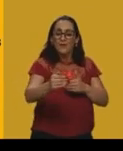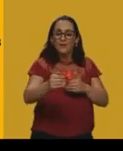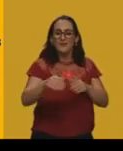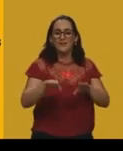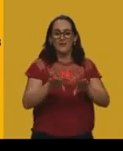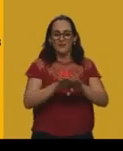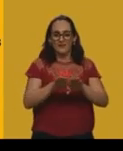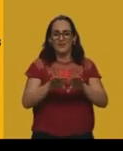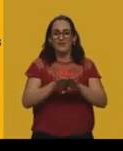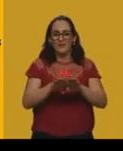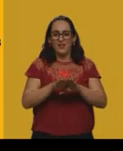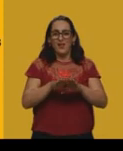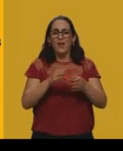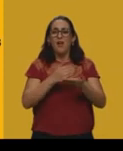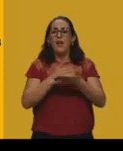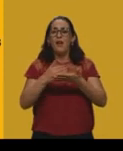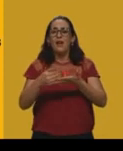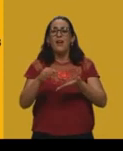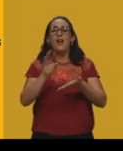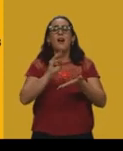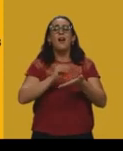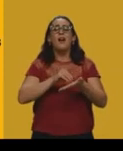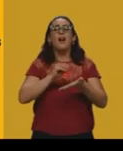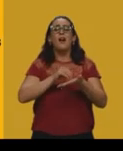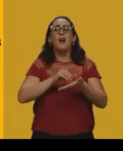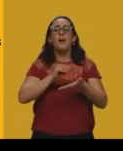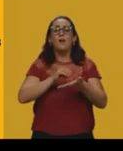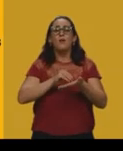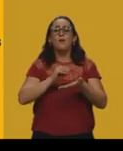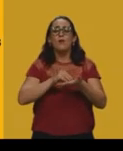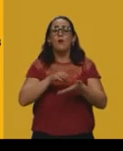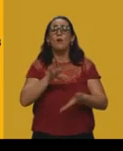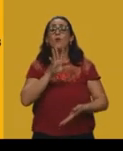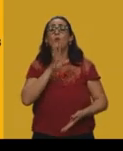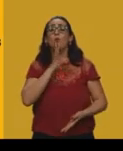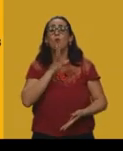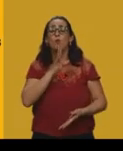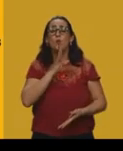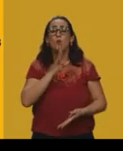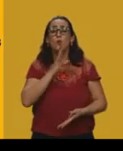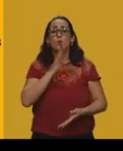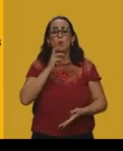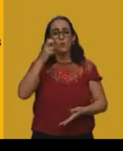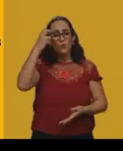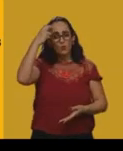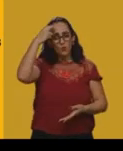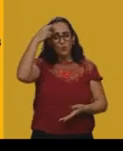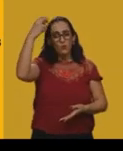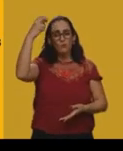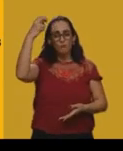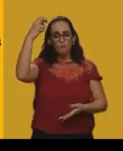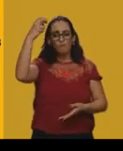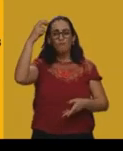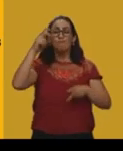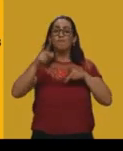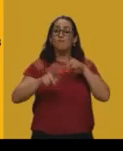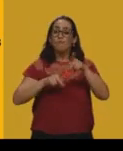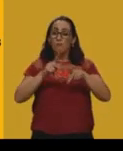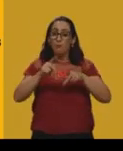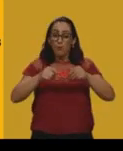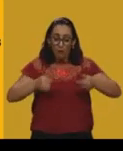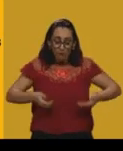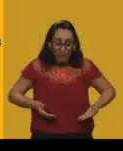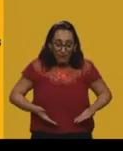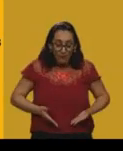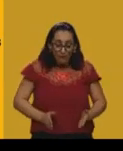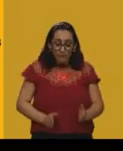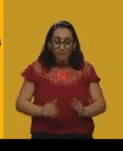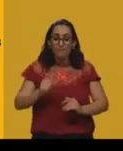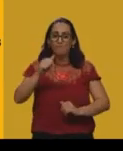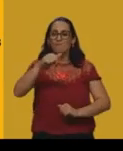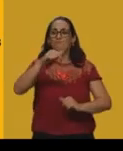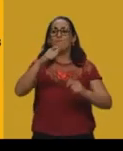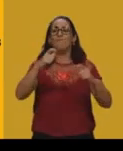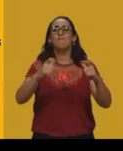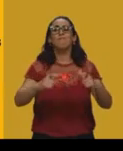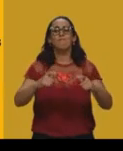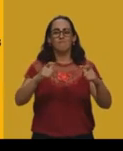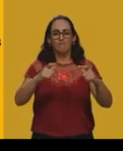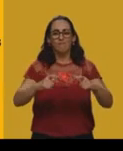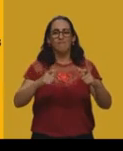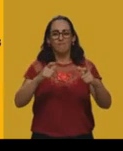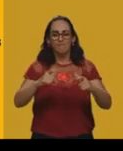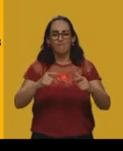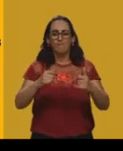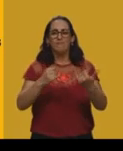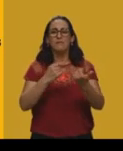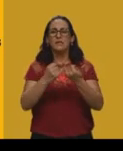falta, né, de consideração ou até mesmo de conhecimento da cultura nativa, e isso dá a eles aquela ideia de inferiorizar,